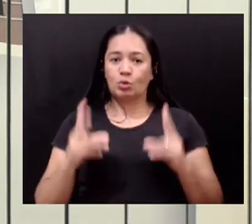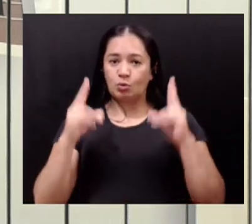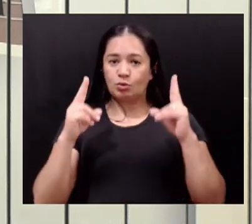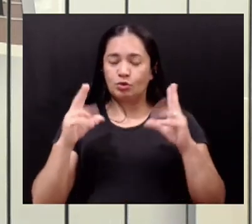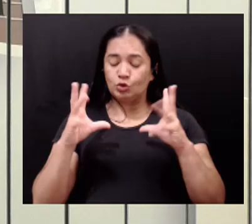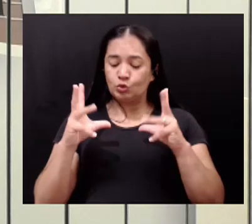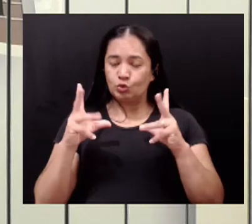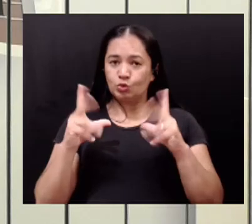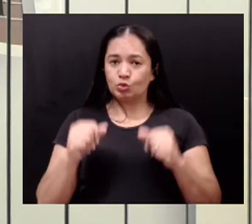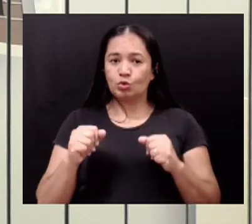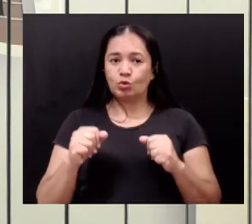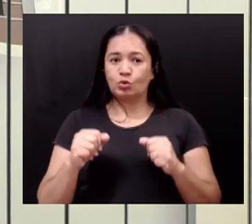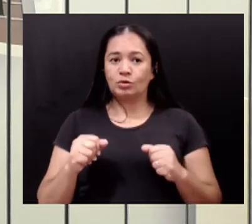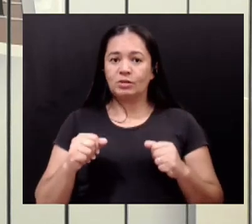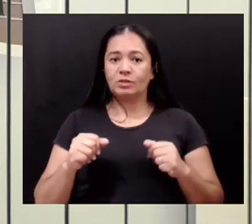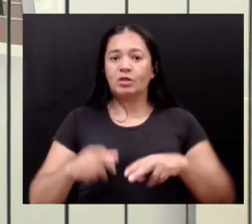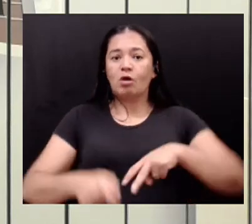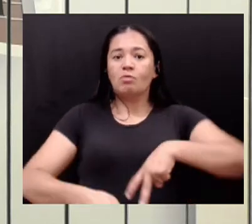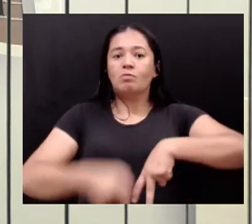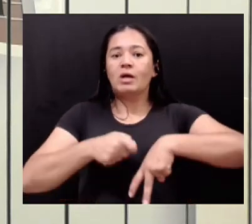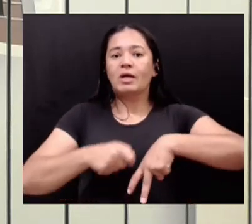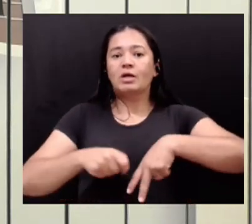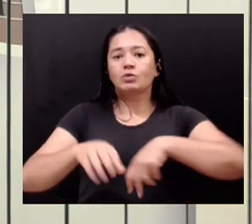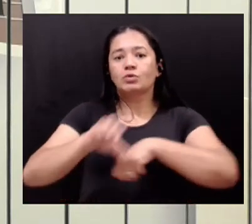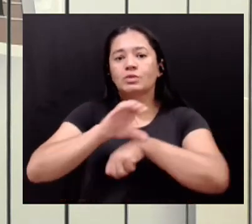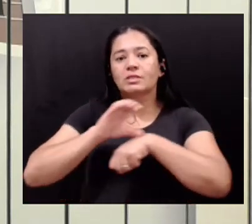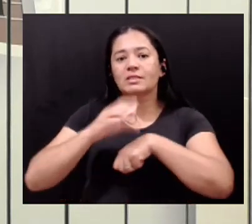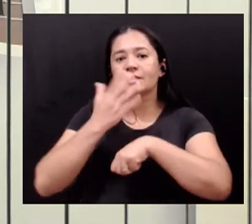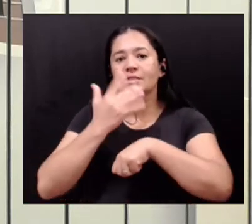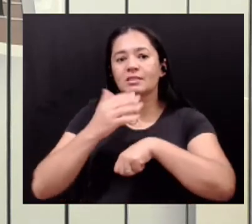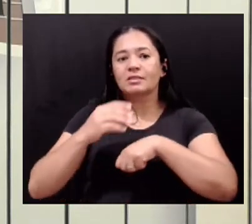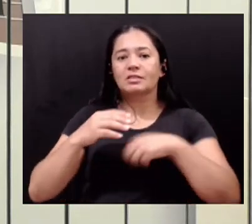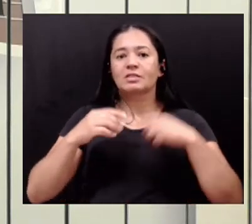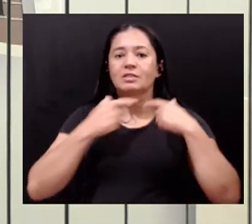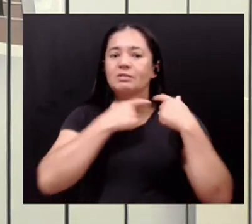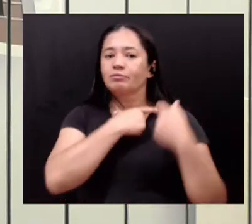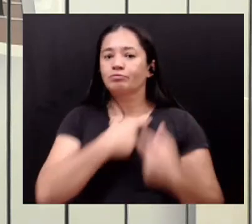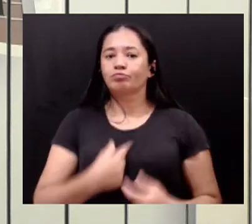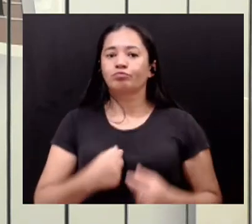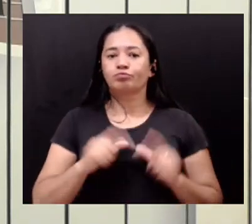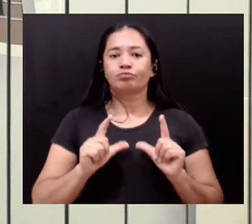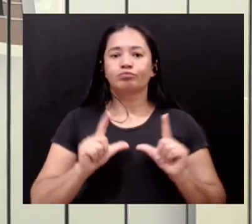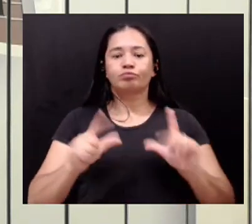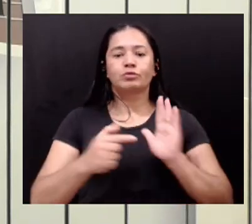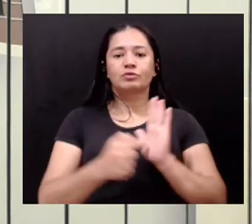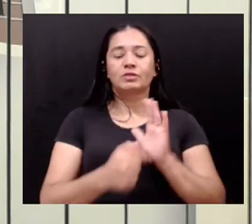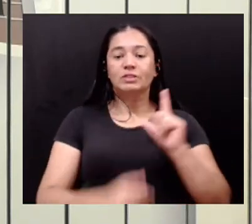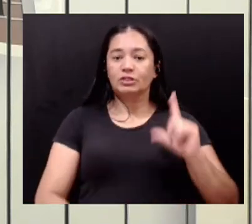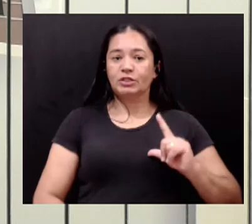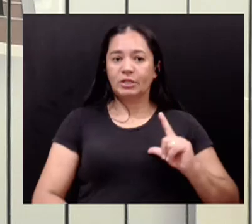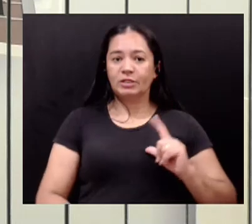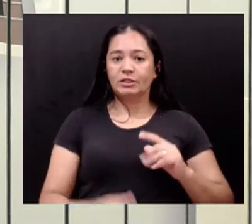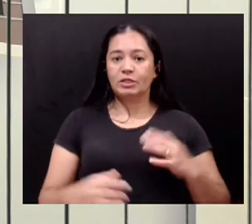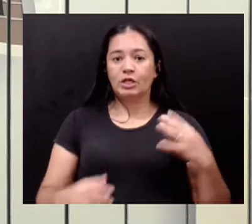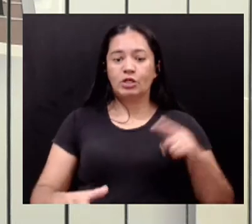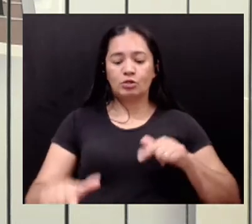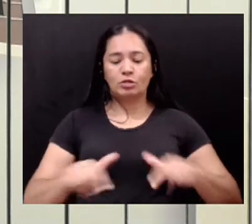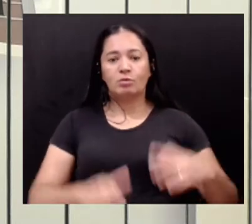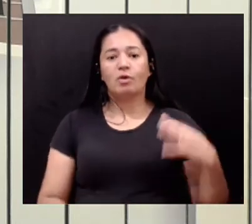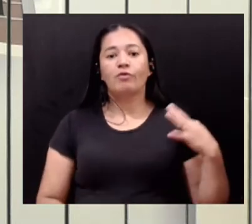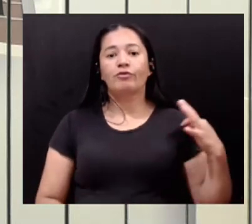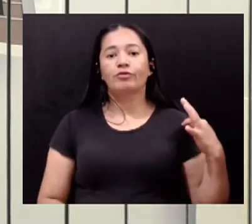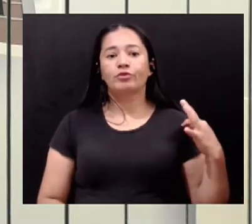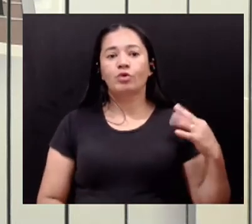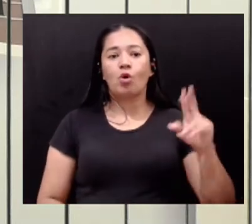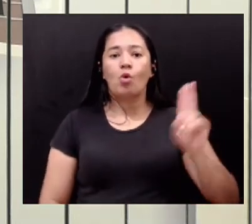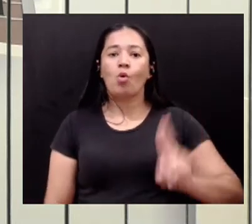uma calça na cor cinza, tem crachá de identificação. E os voluntários dos mutirões utilizam um